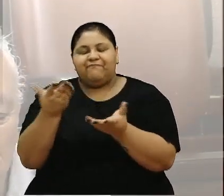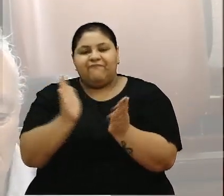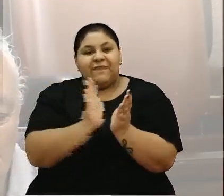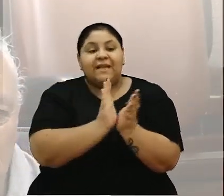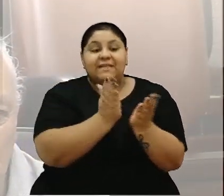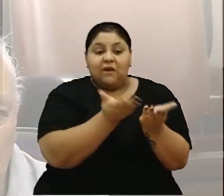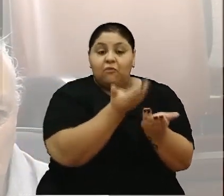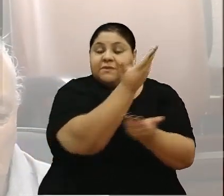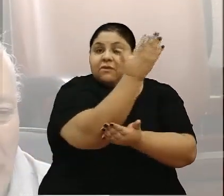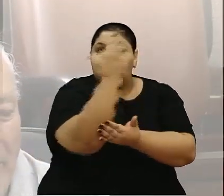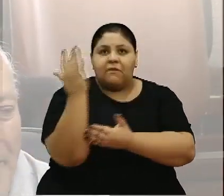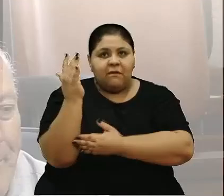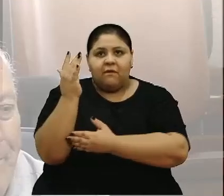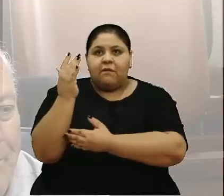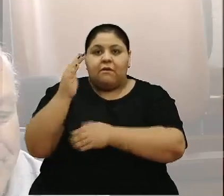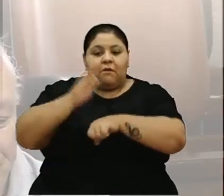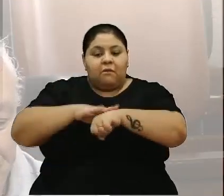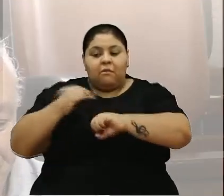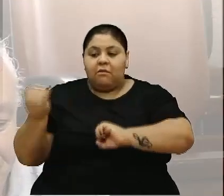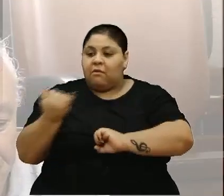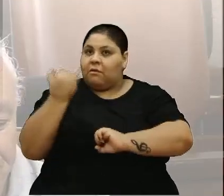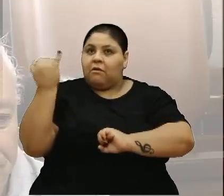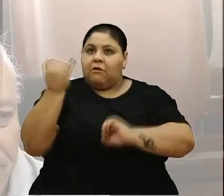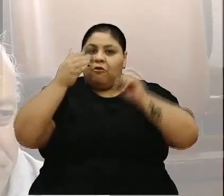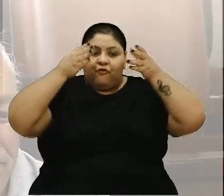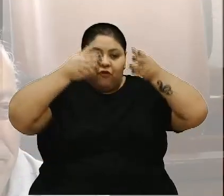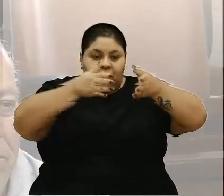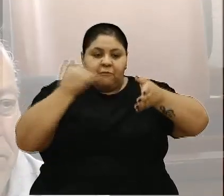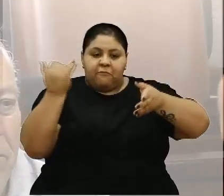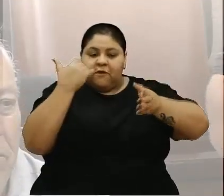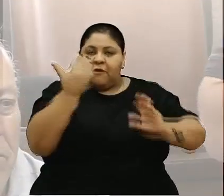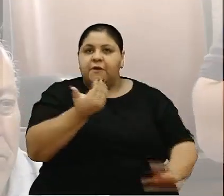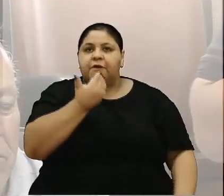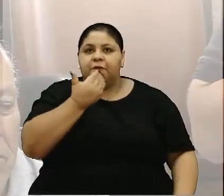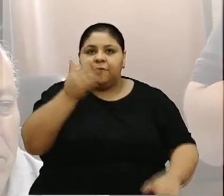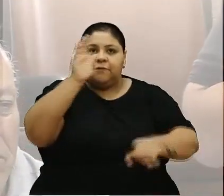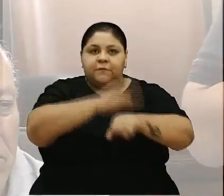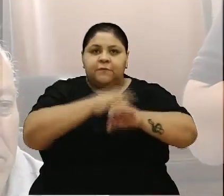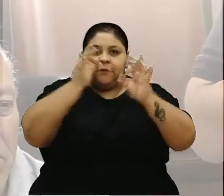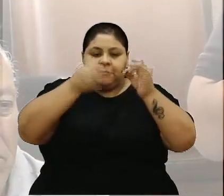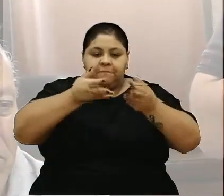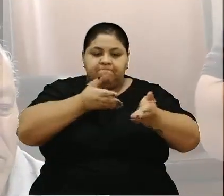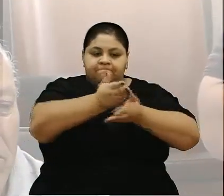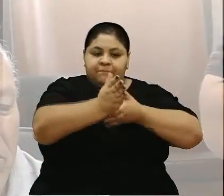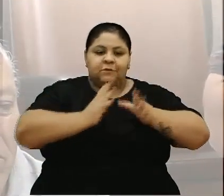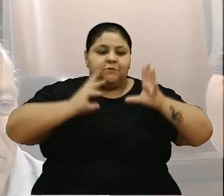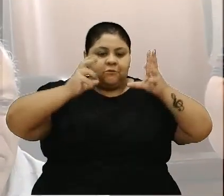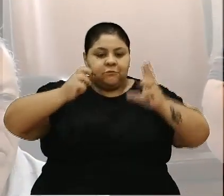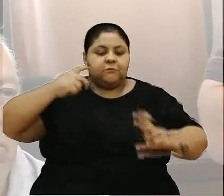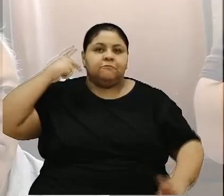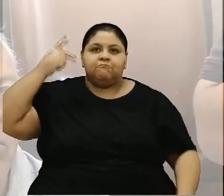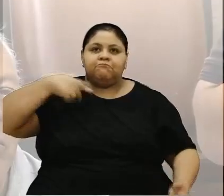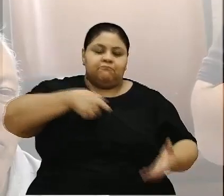de criá-la, né, e dar importância ao tema. E peço, no momento oportuno, a aprovação de todos os vereadores que